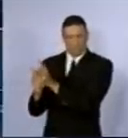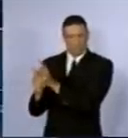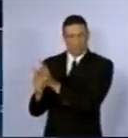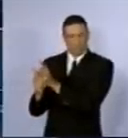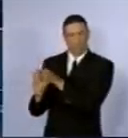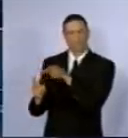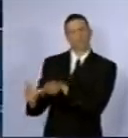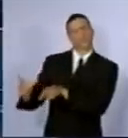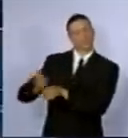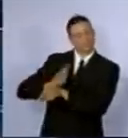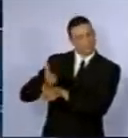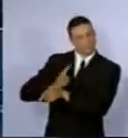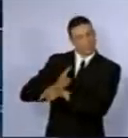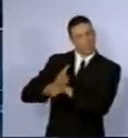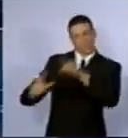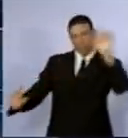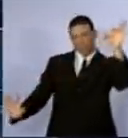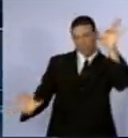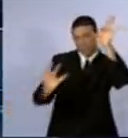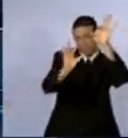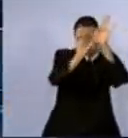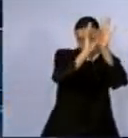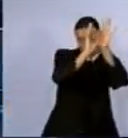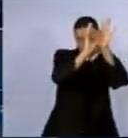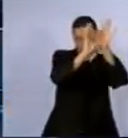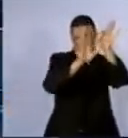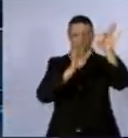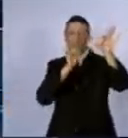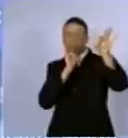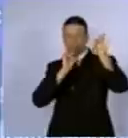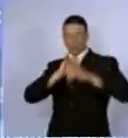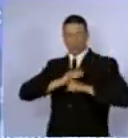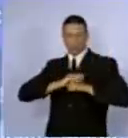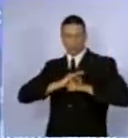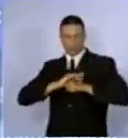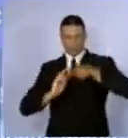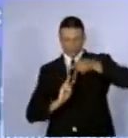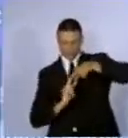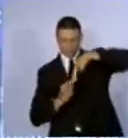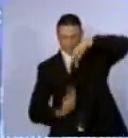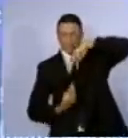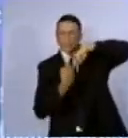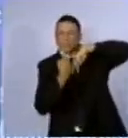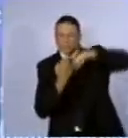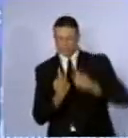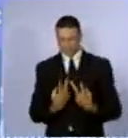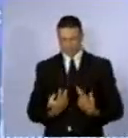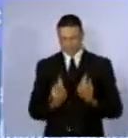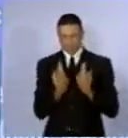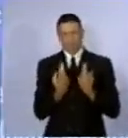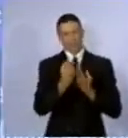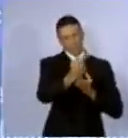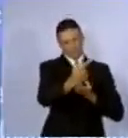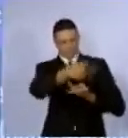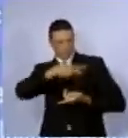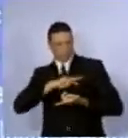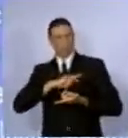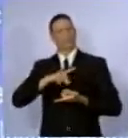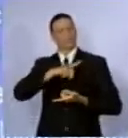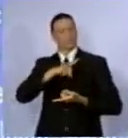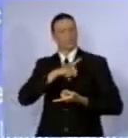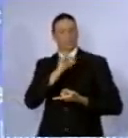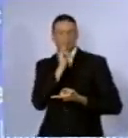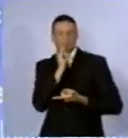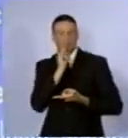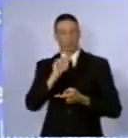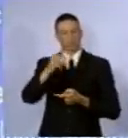que existe uma relação entre esses campos e a leucemia, por exemplo, de 3 a 4